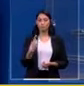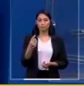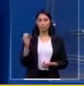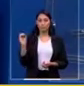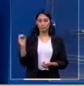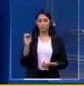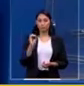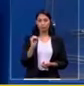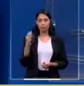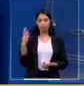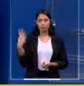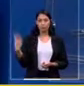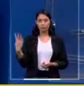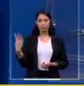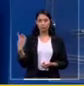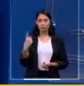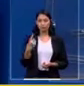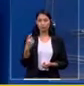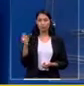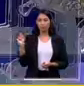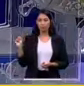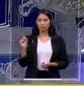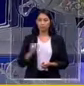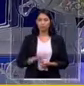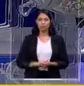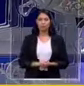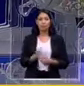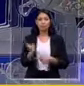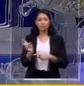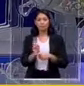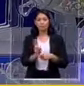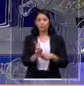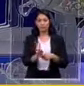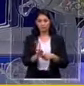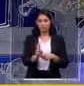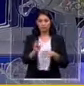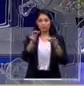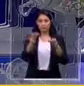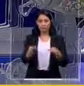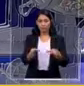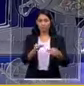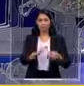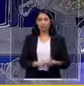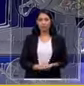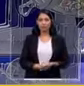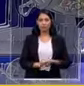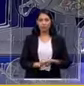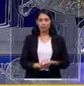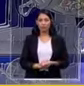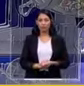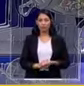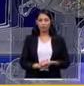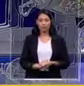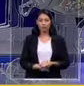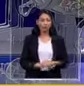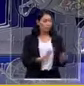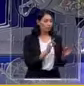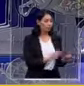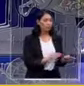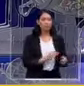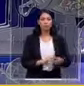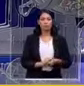10, 04 e 18. As senhoras auditoras populares confirmam ao microfone?